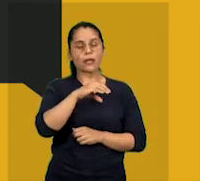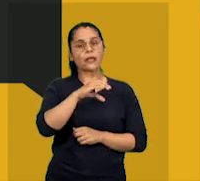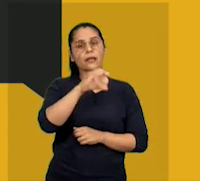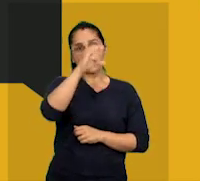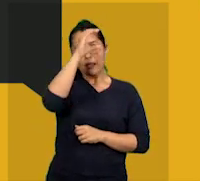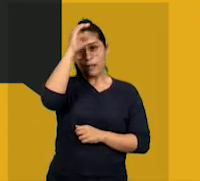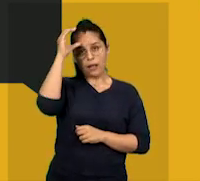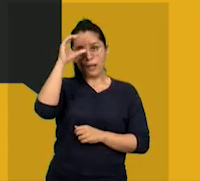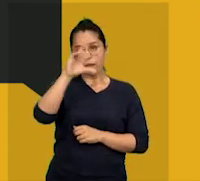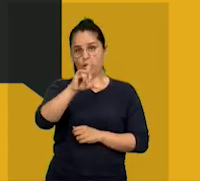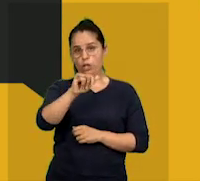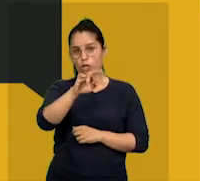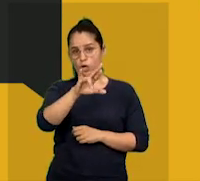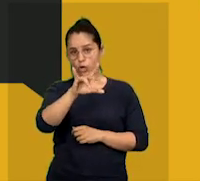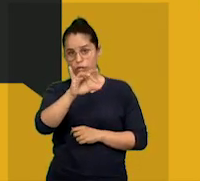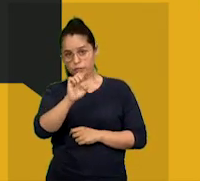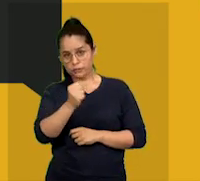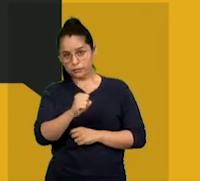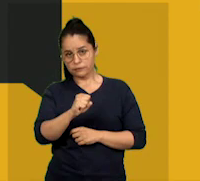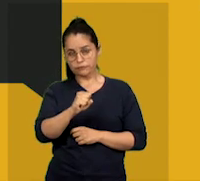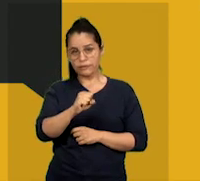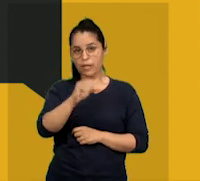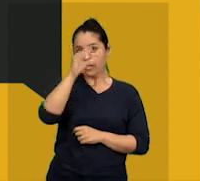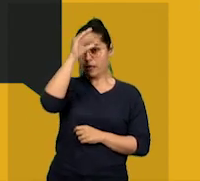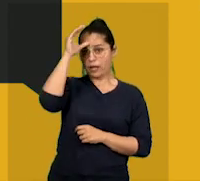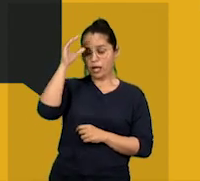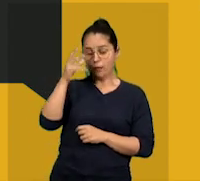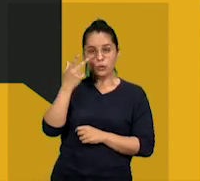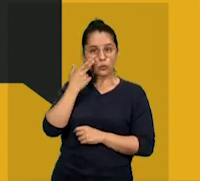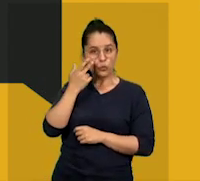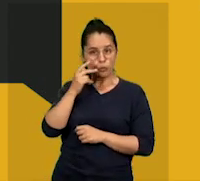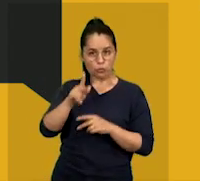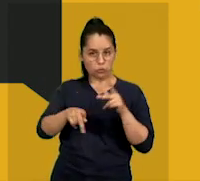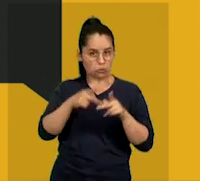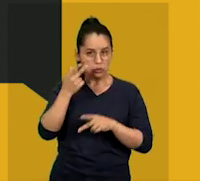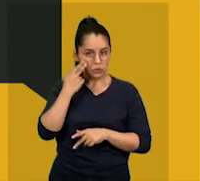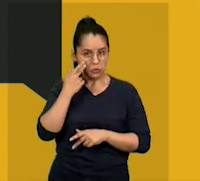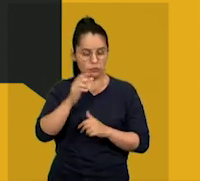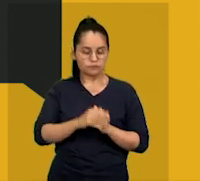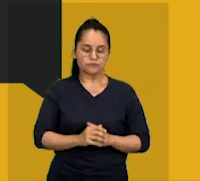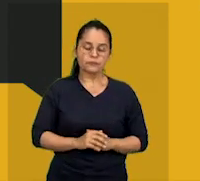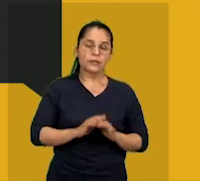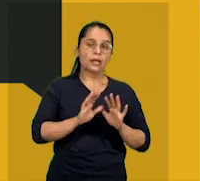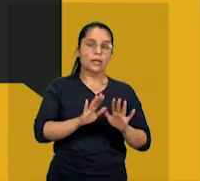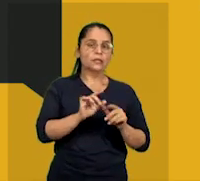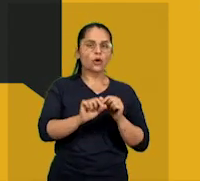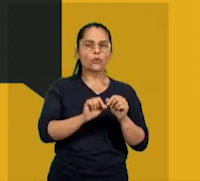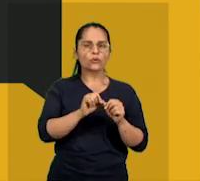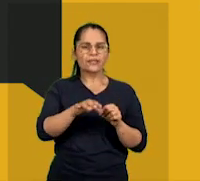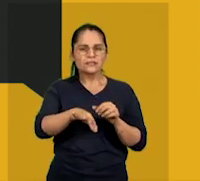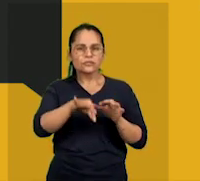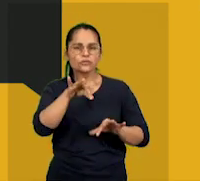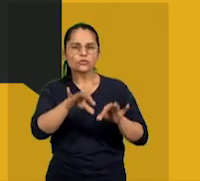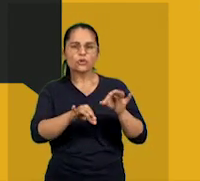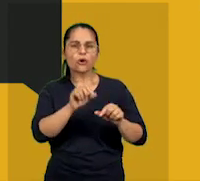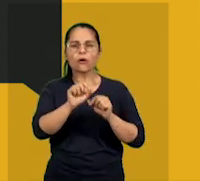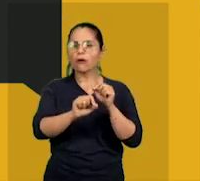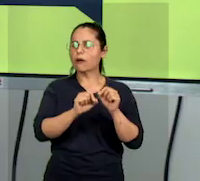os nobres, e Câmara dos Comuns, que são a população comum. Então a população escolhe esses